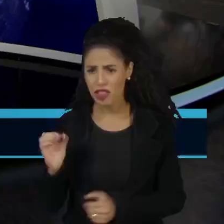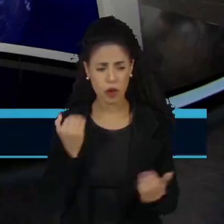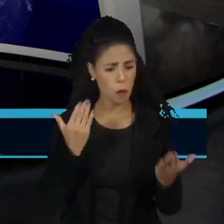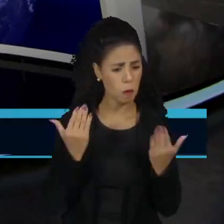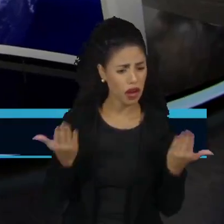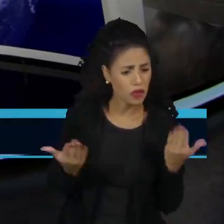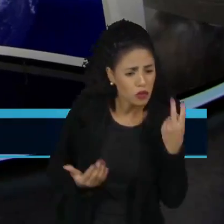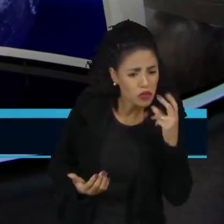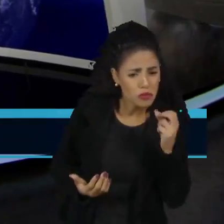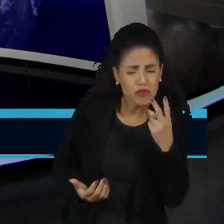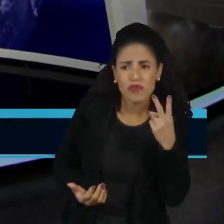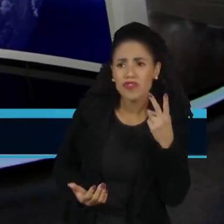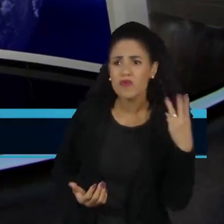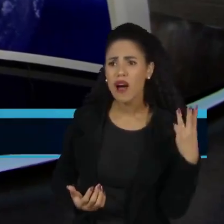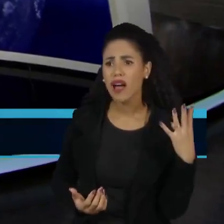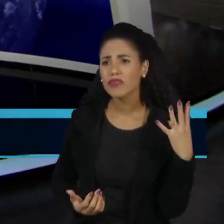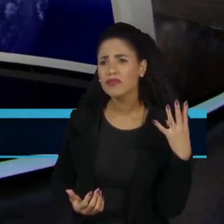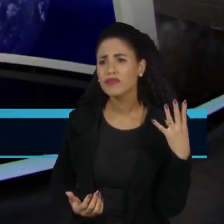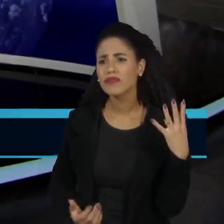vai apoiar, não tem Guerra Fria.